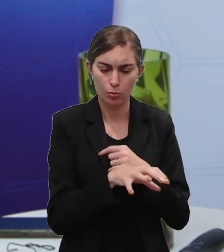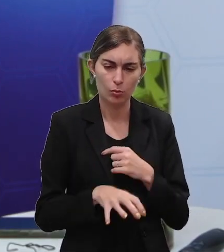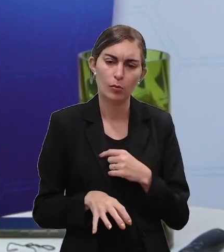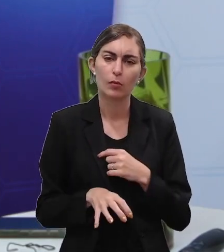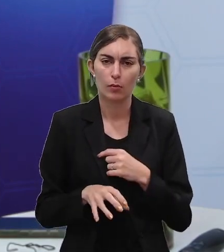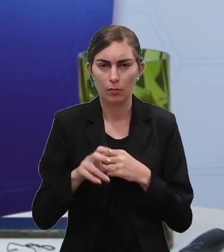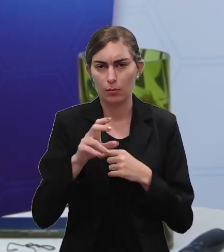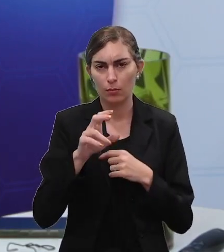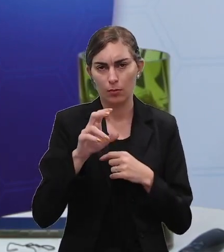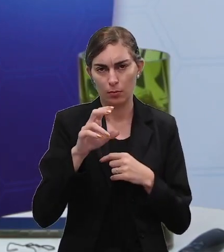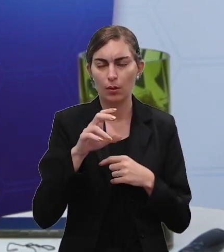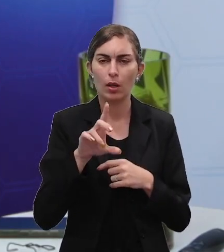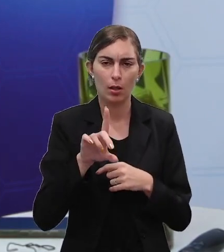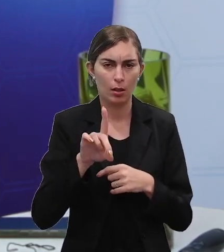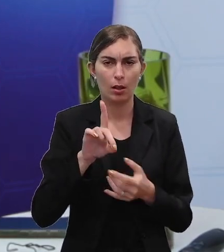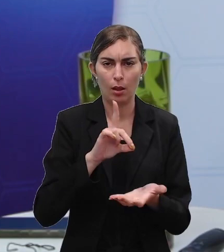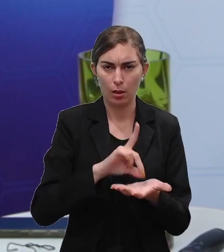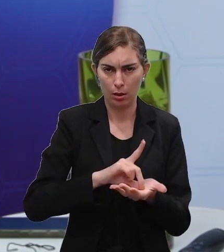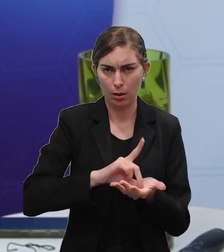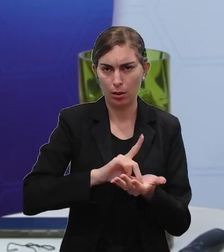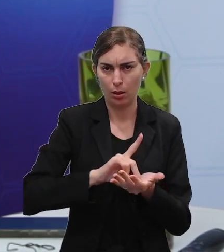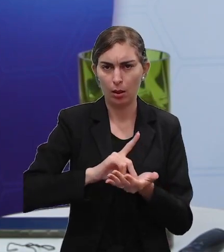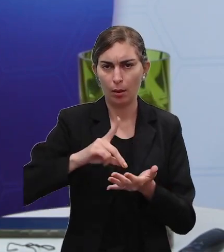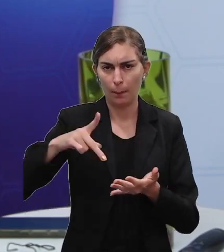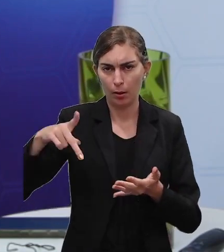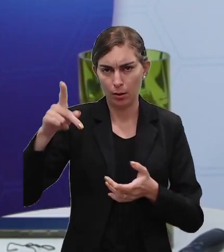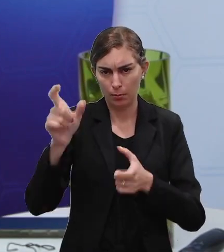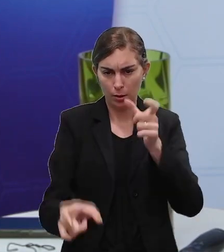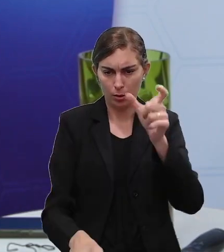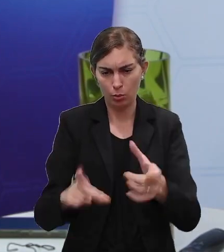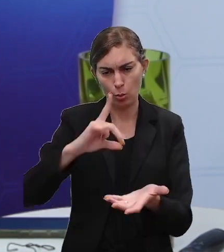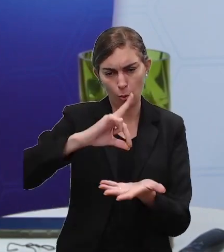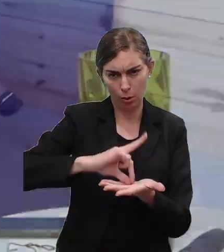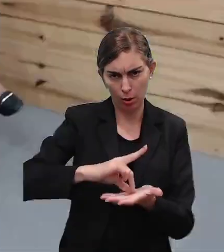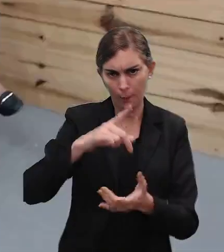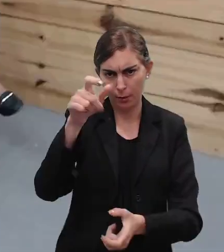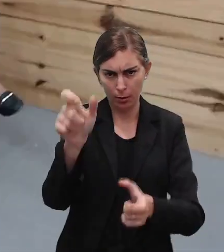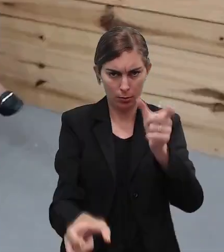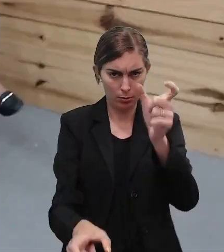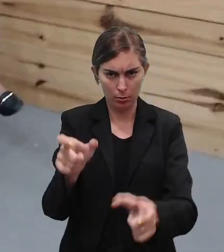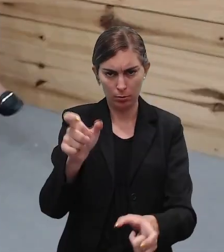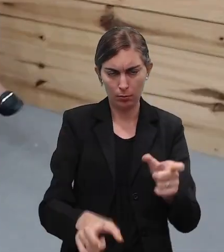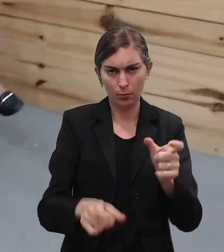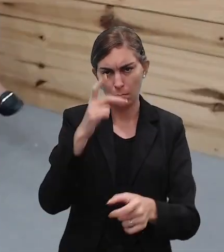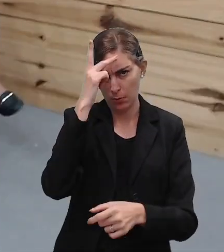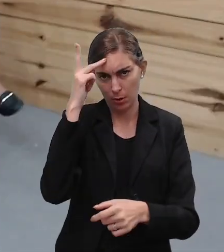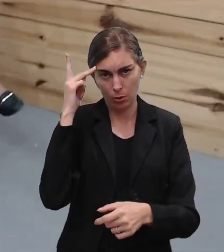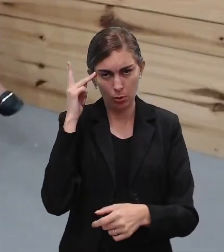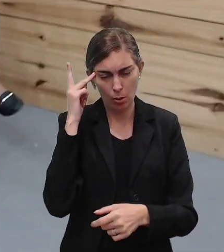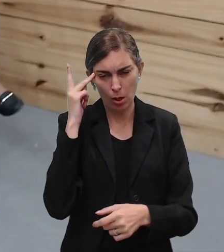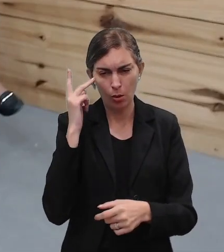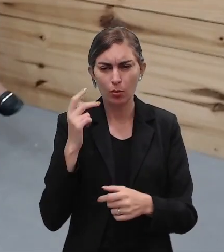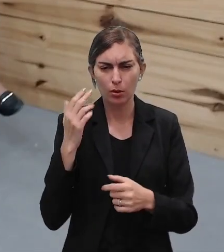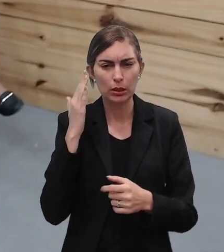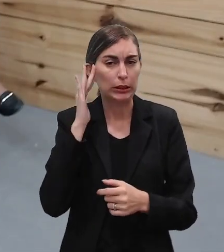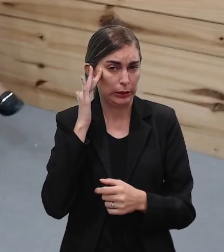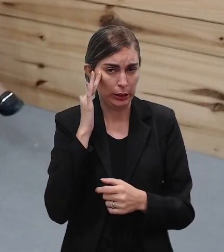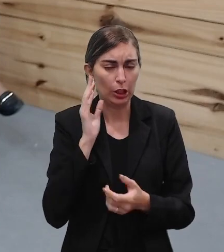departamento de pessoas ou departamento pessoal, ele entende que existe um déficit e aí a partir disso,